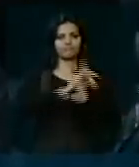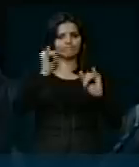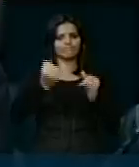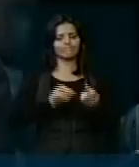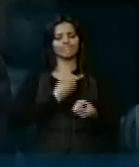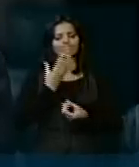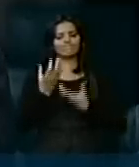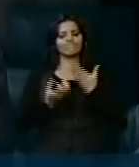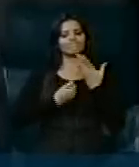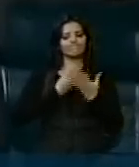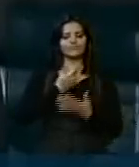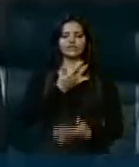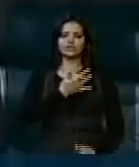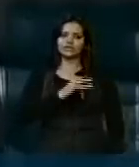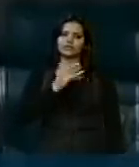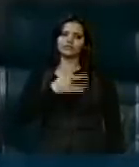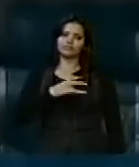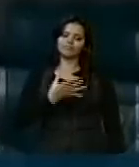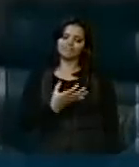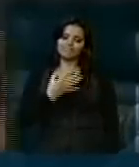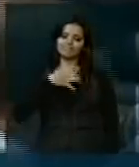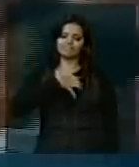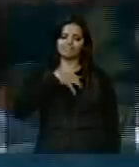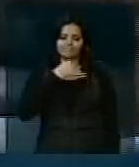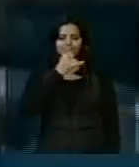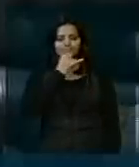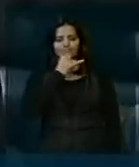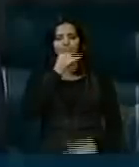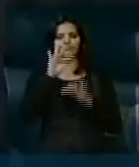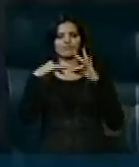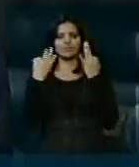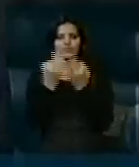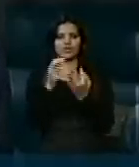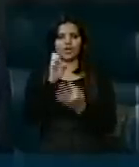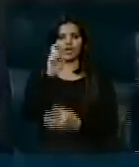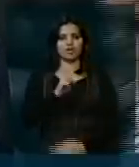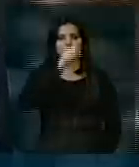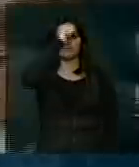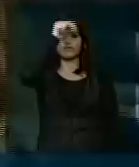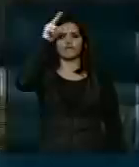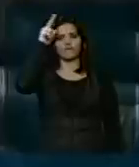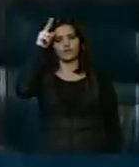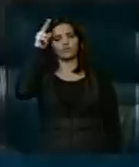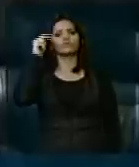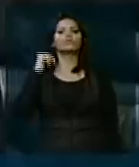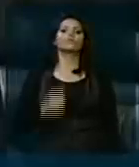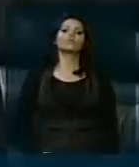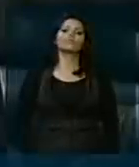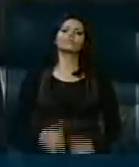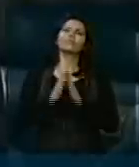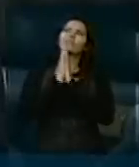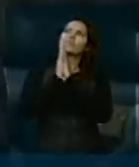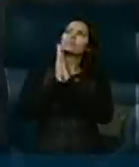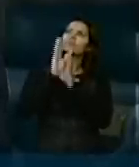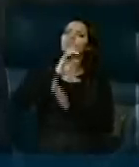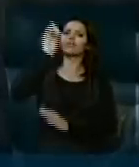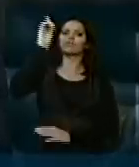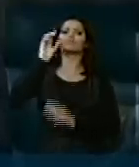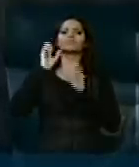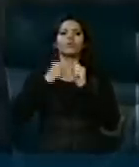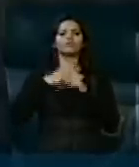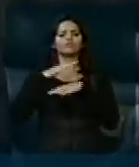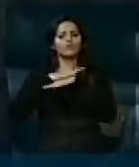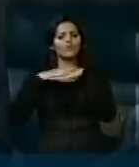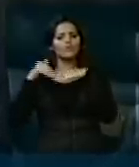minhas condolências, os meus sentimentos aos familiares do ex-prefeito, rogando a Deus que possa confortar